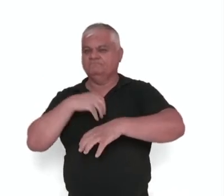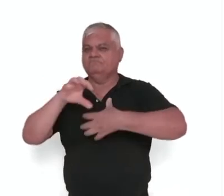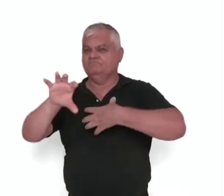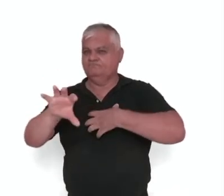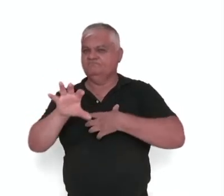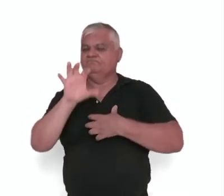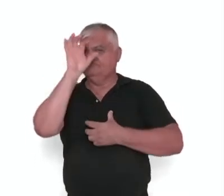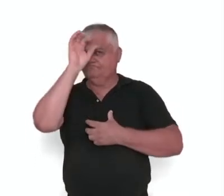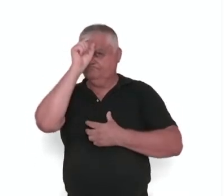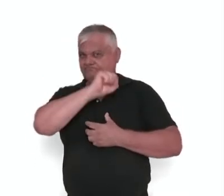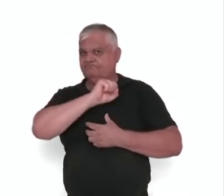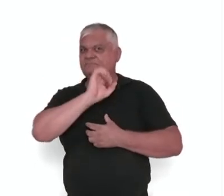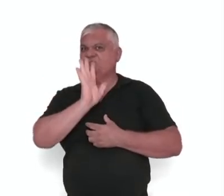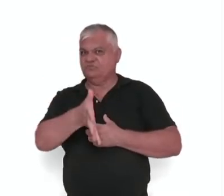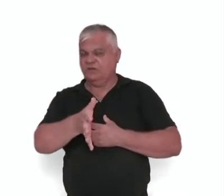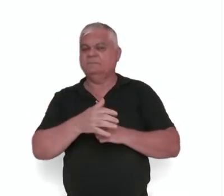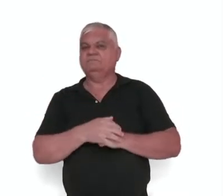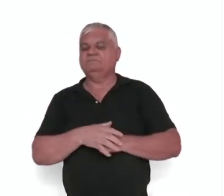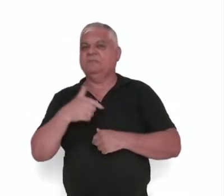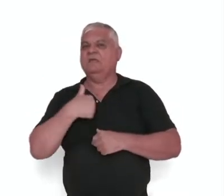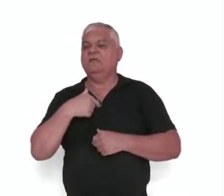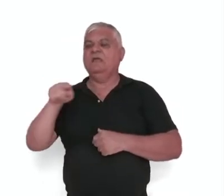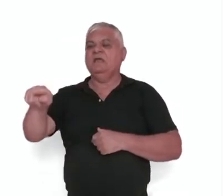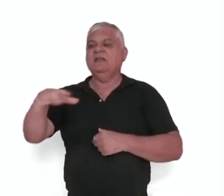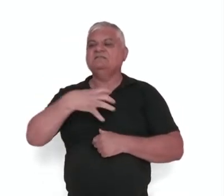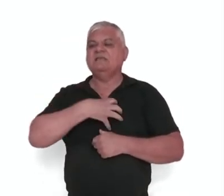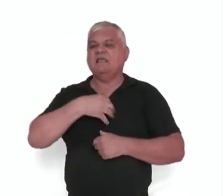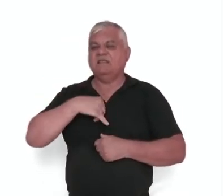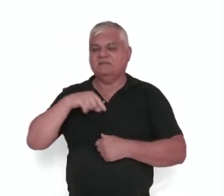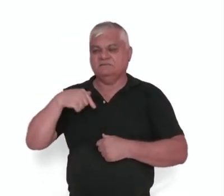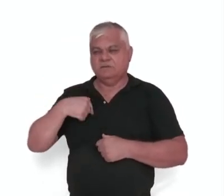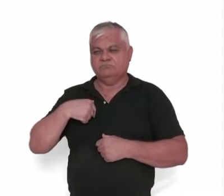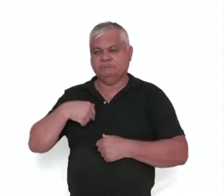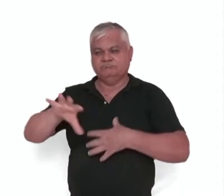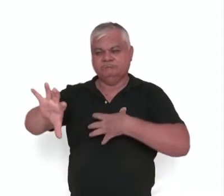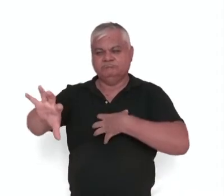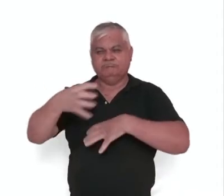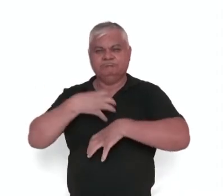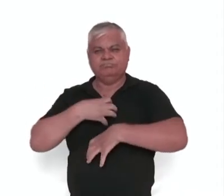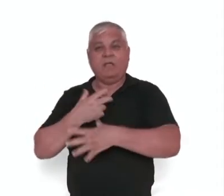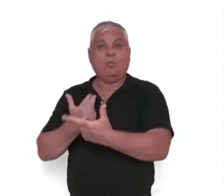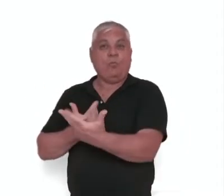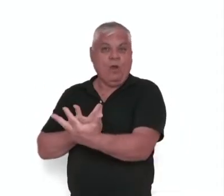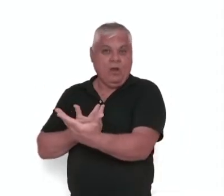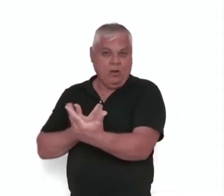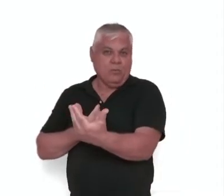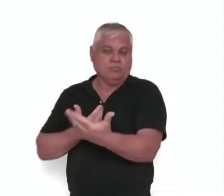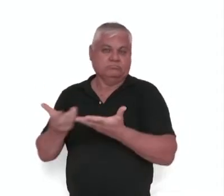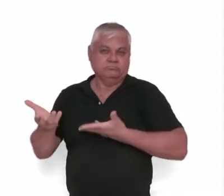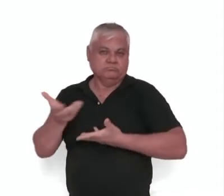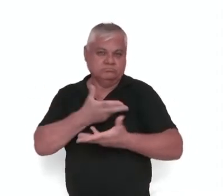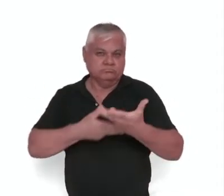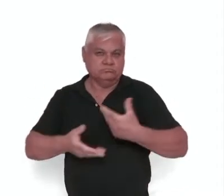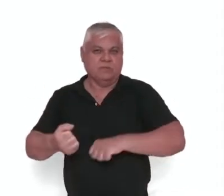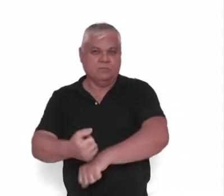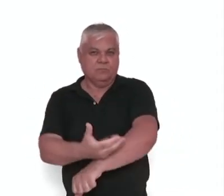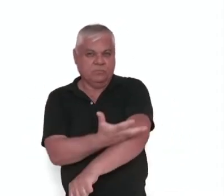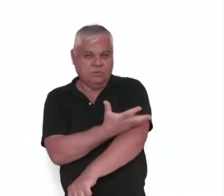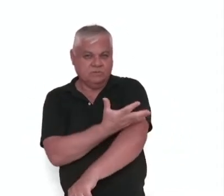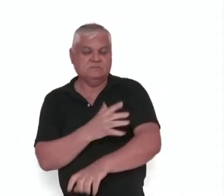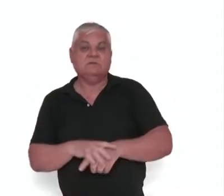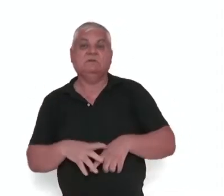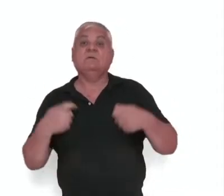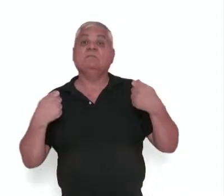do outro. É a capacidade de sentir e compartilhar de emoções de outras pessoas. E que esta ação depende